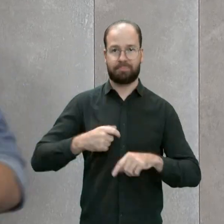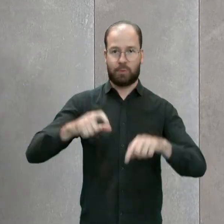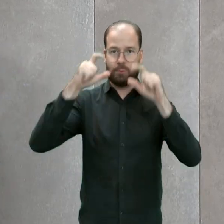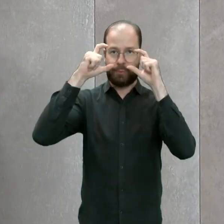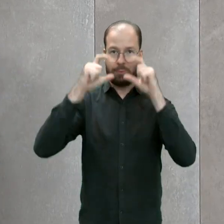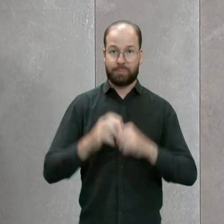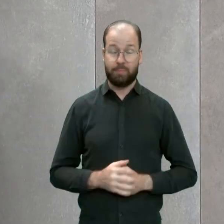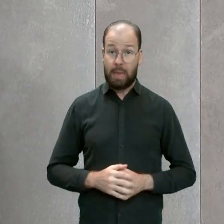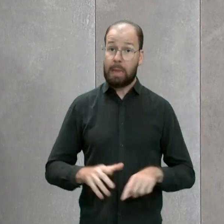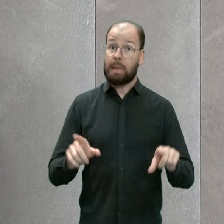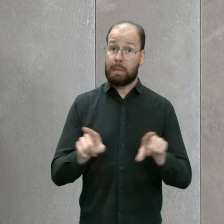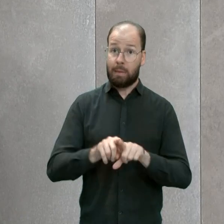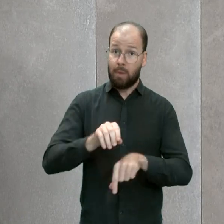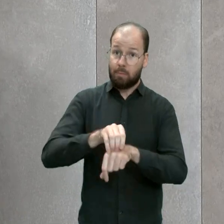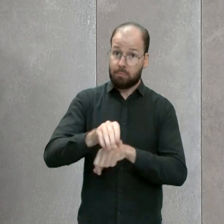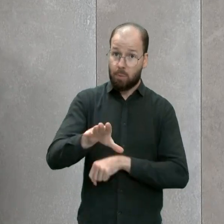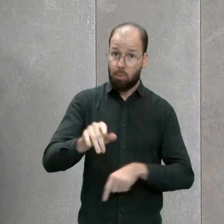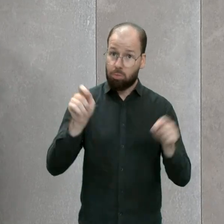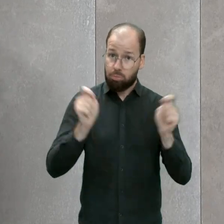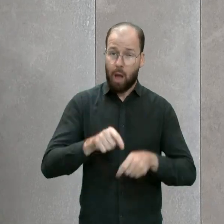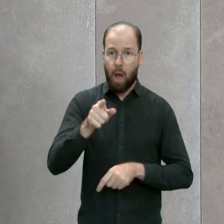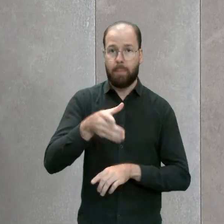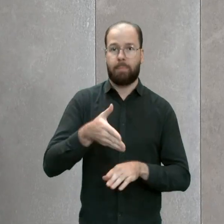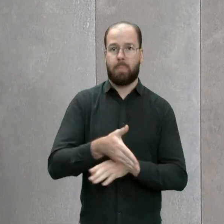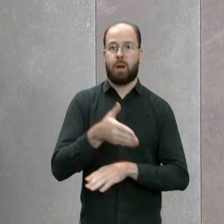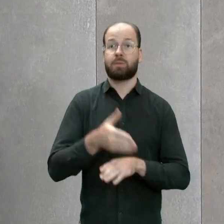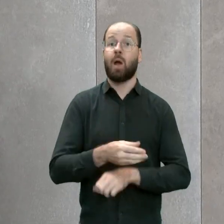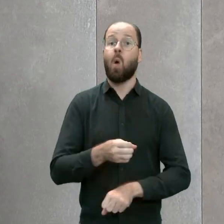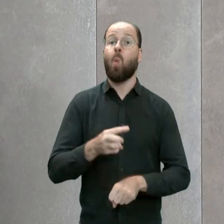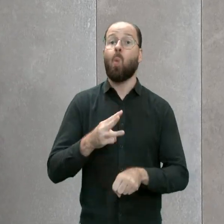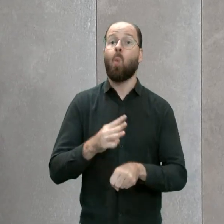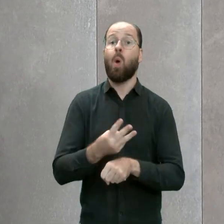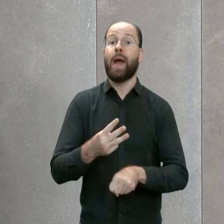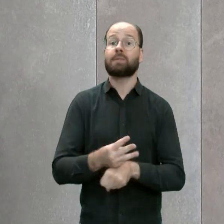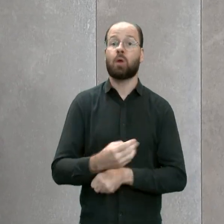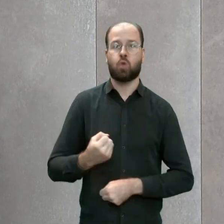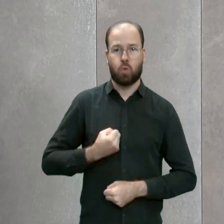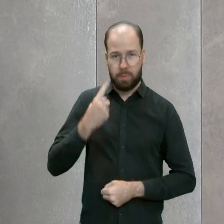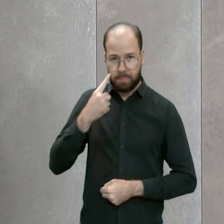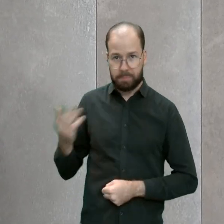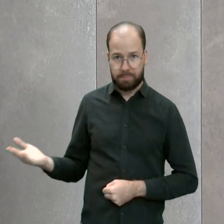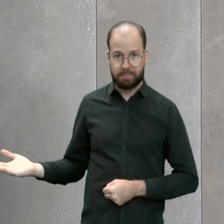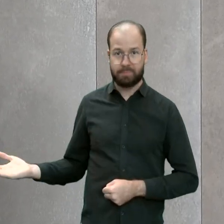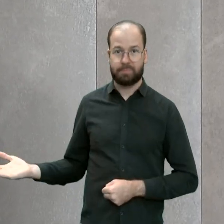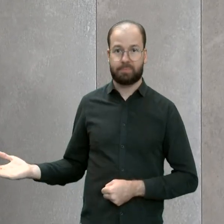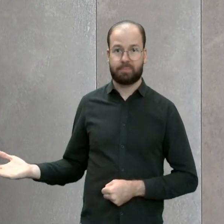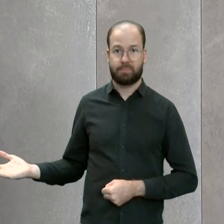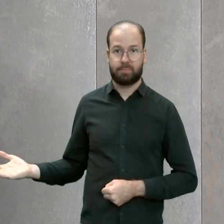eu quero te lembrar também de participar com a gente por meio do nosso WhatsApp, o número é o